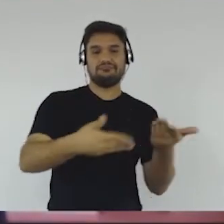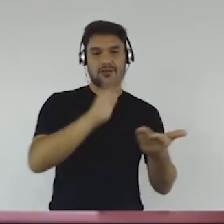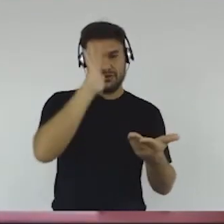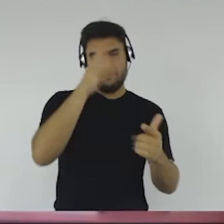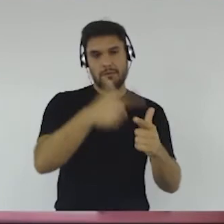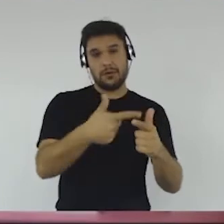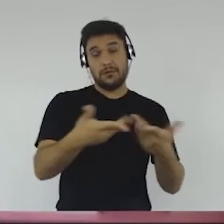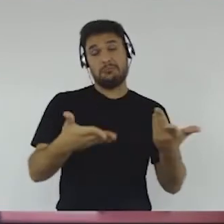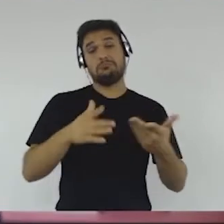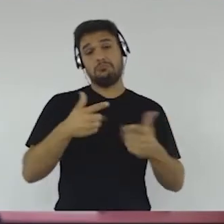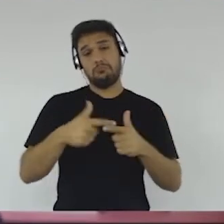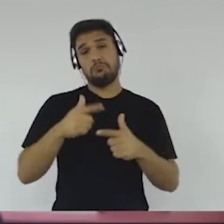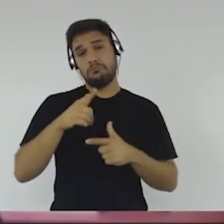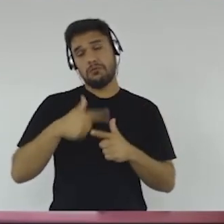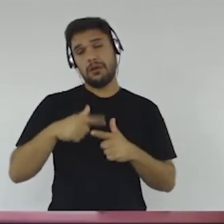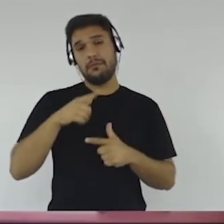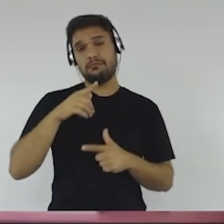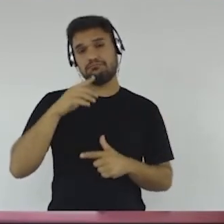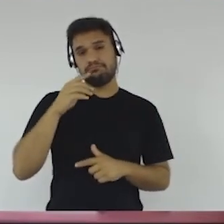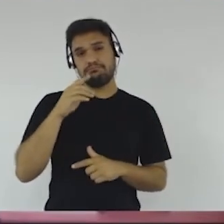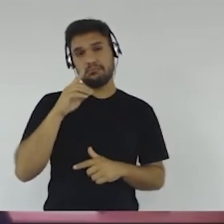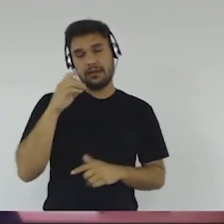obrigado.